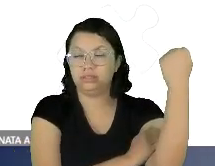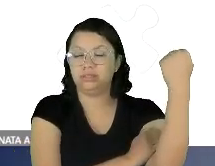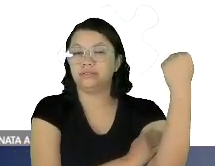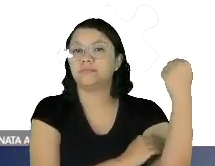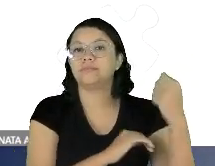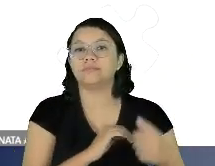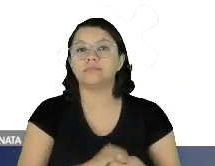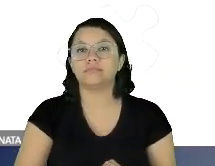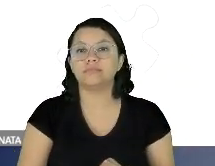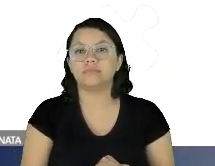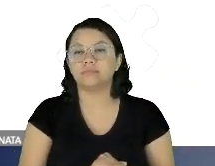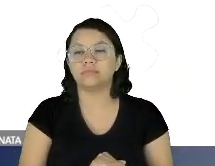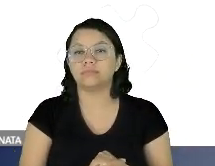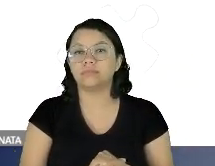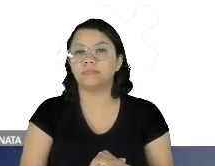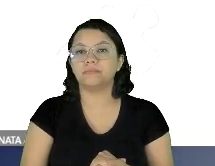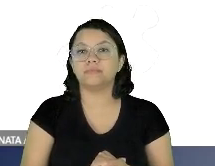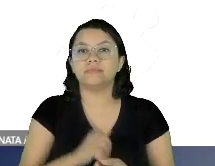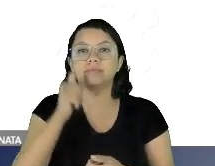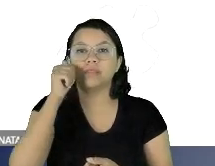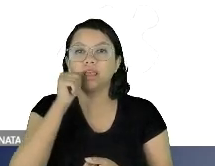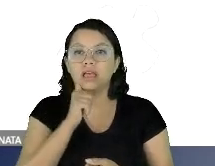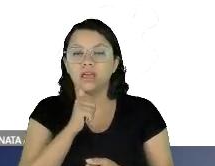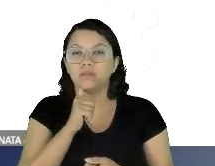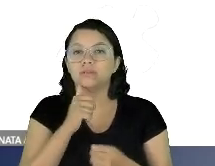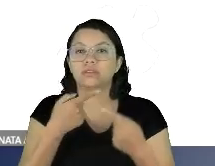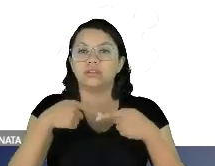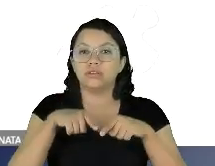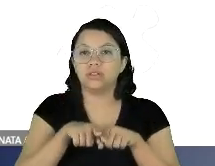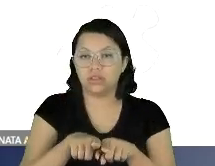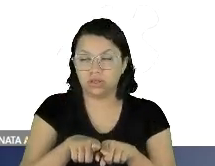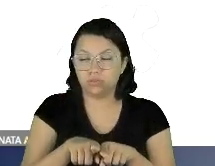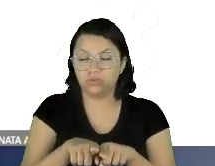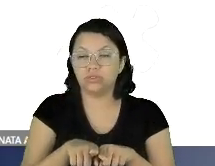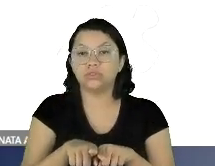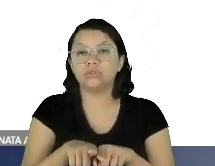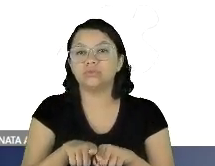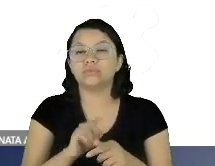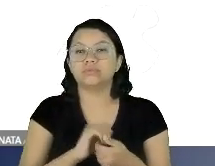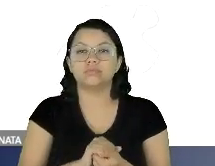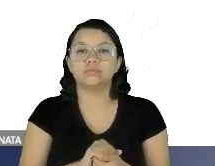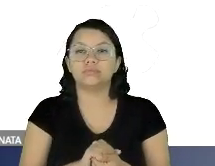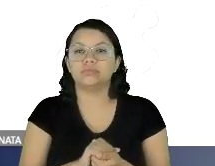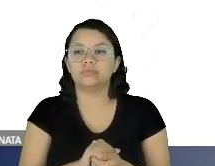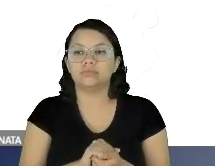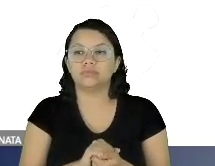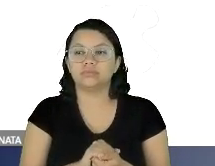Adichie, Garotas e Sexos, da Peggy Orenstein. E